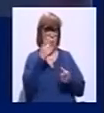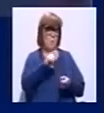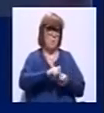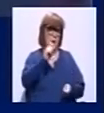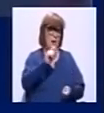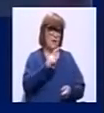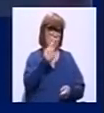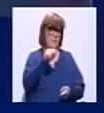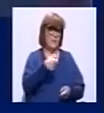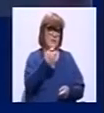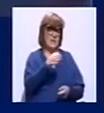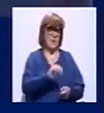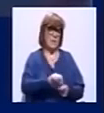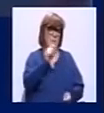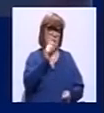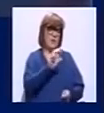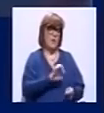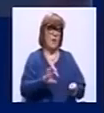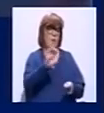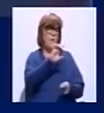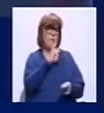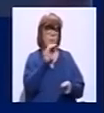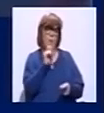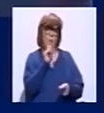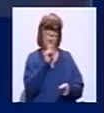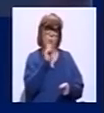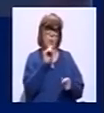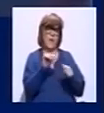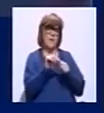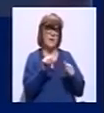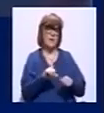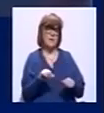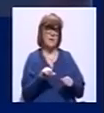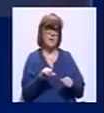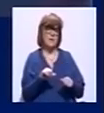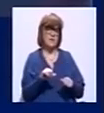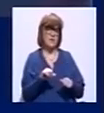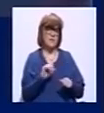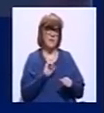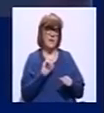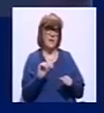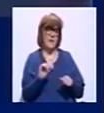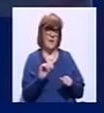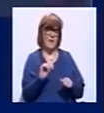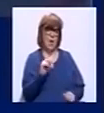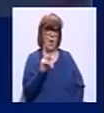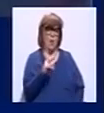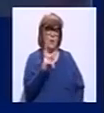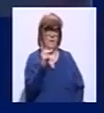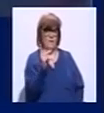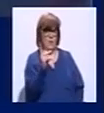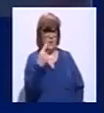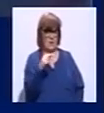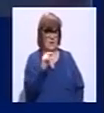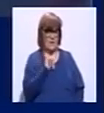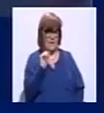1m de altura de forma a completar importar sistemas de emissor de luz ultravioleta então